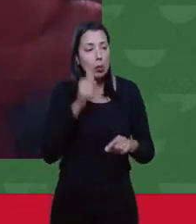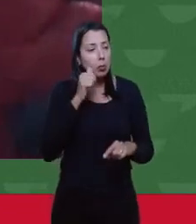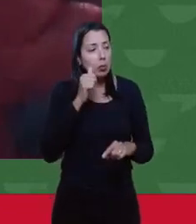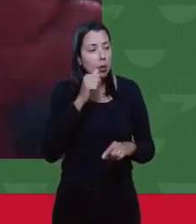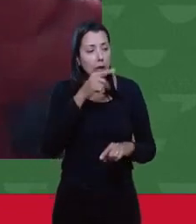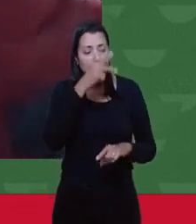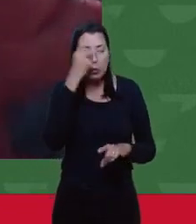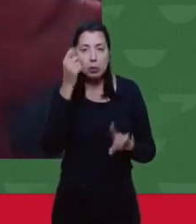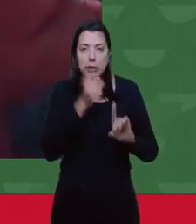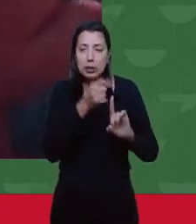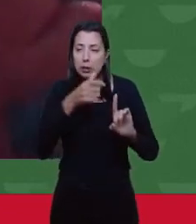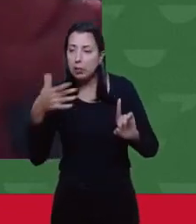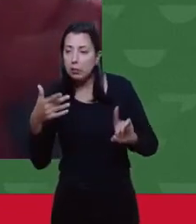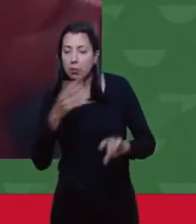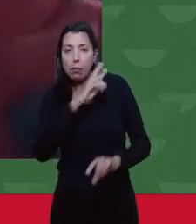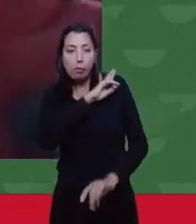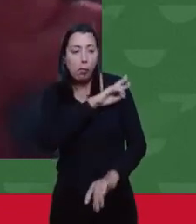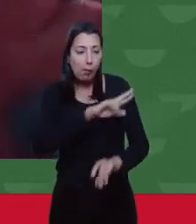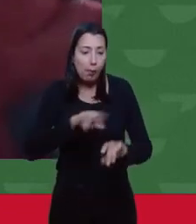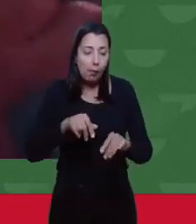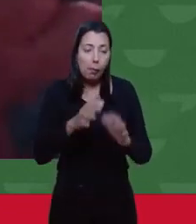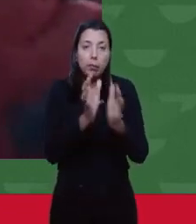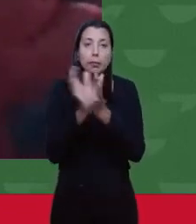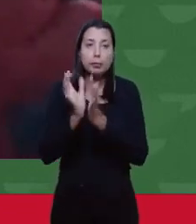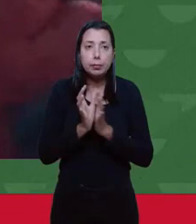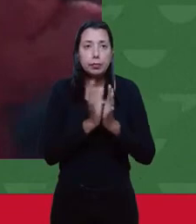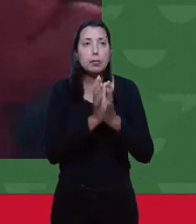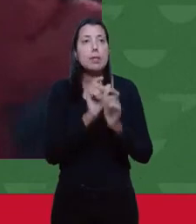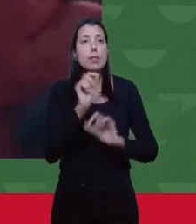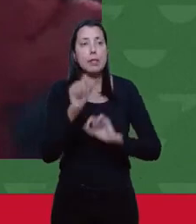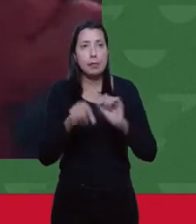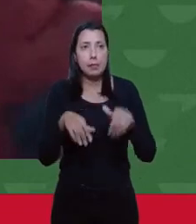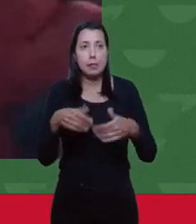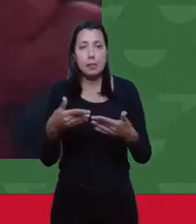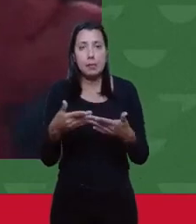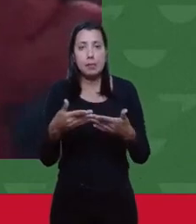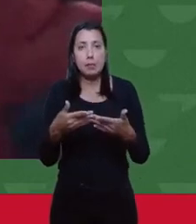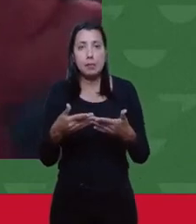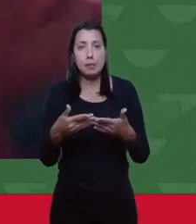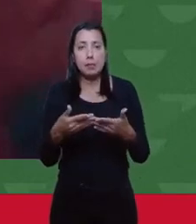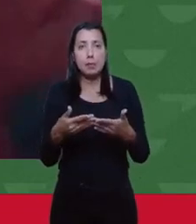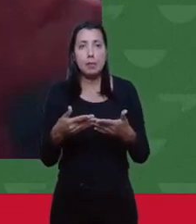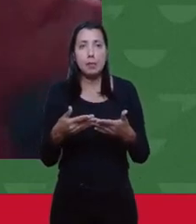pessoas LGBTIs, o racismo, o conjunto de